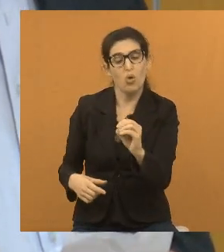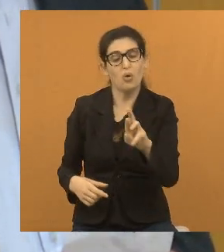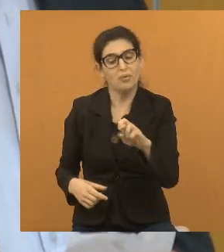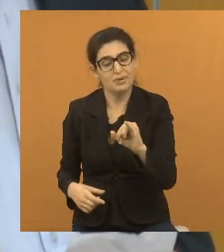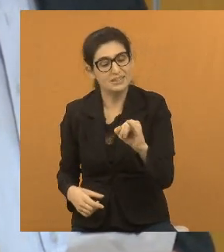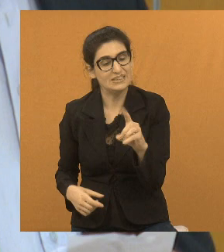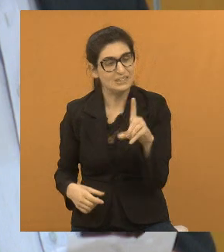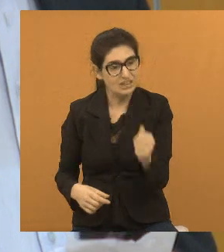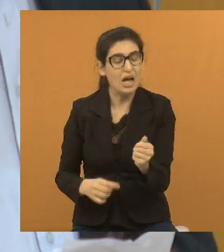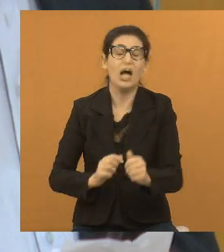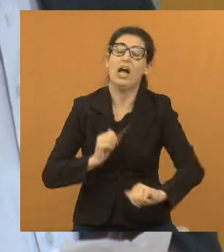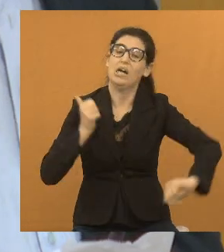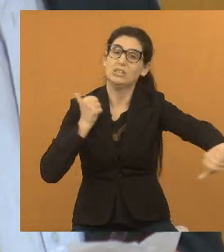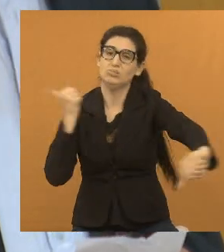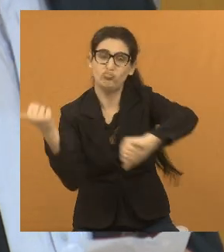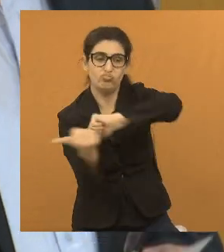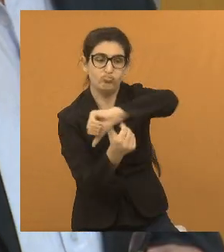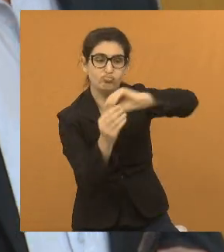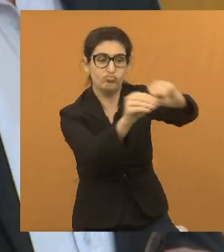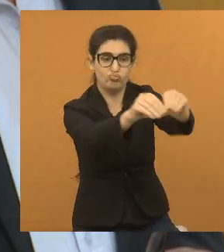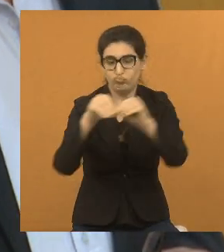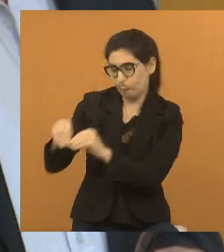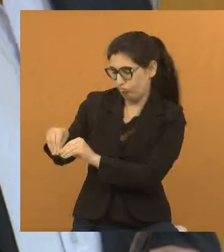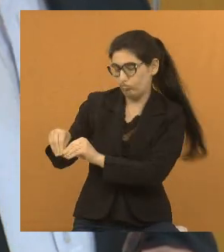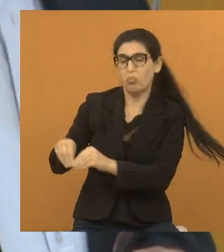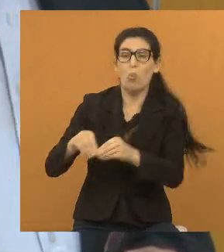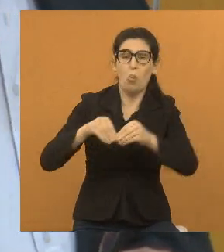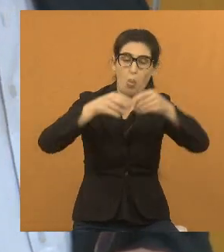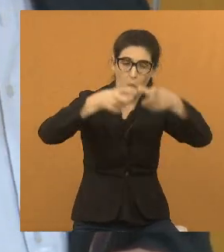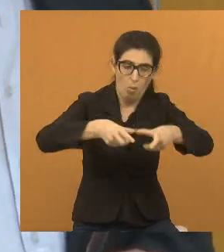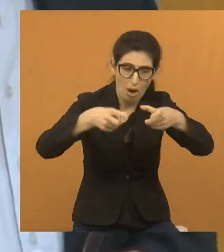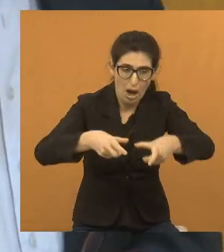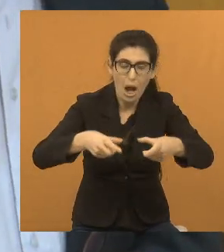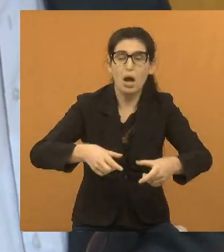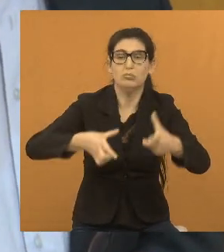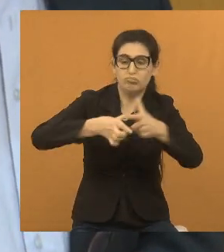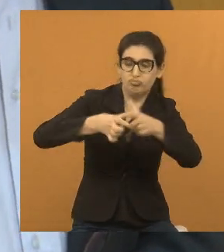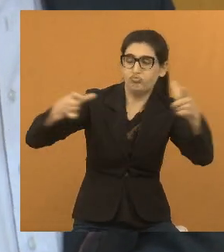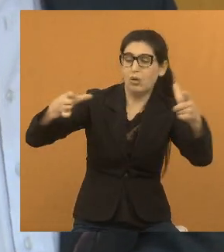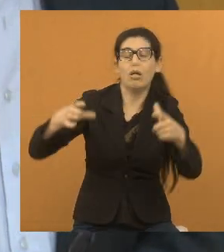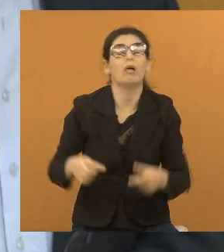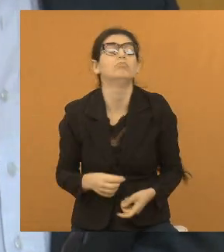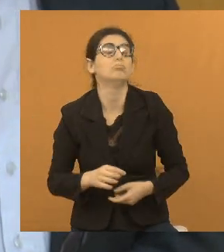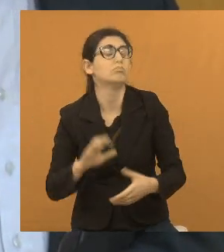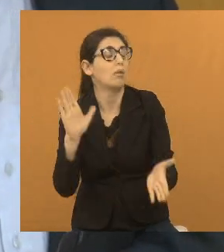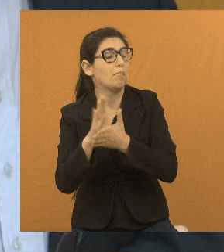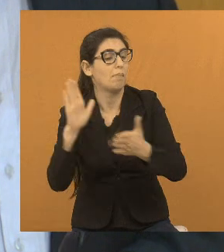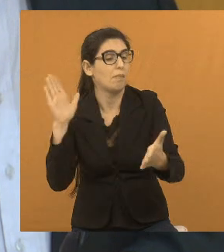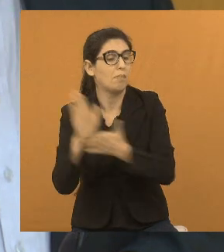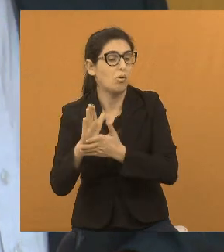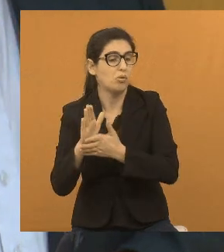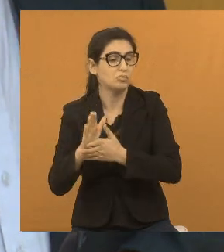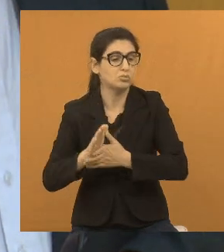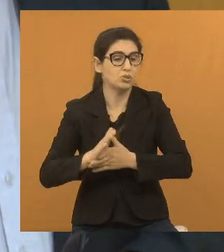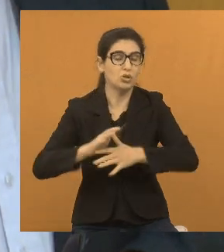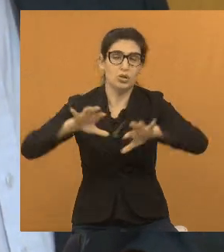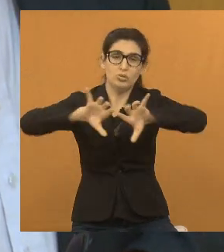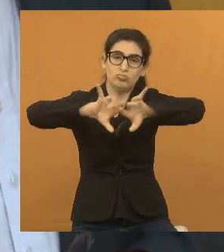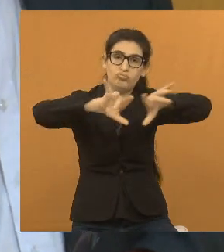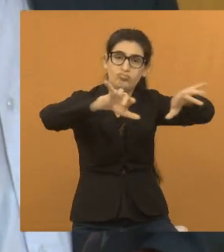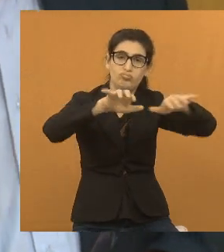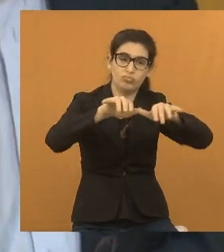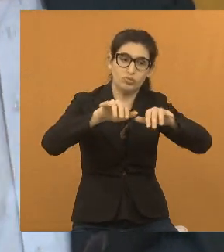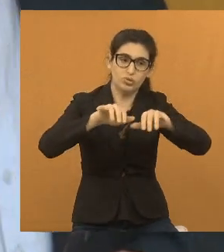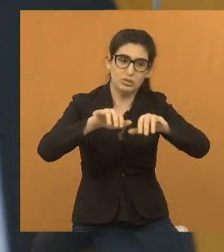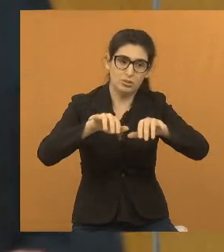reformulado o lugar de atendimento e a abrangência, a gente pretende distribuir essa população do Irajá